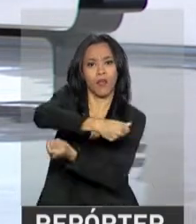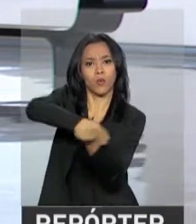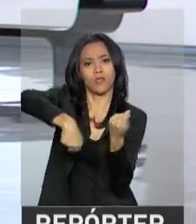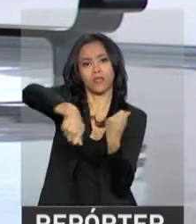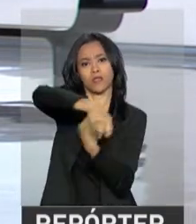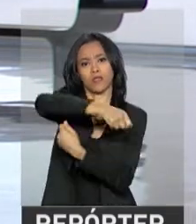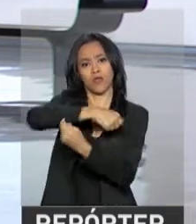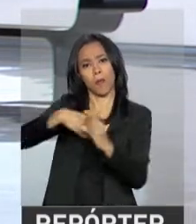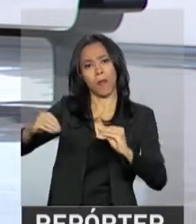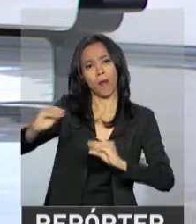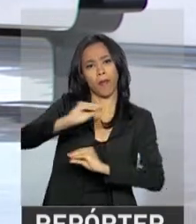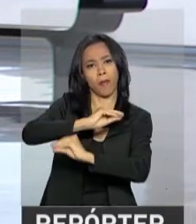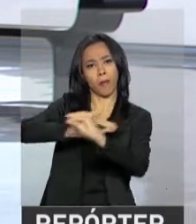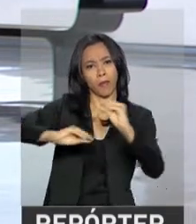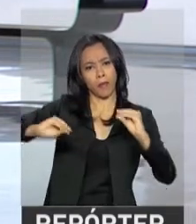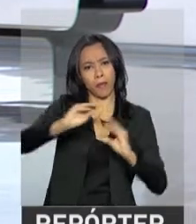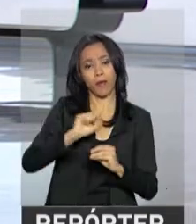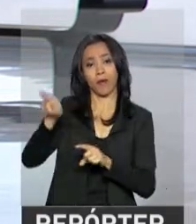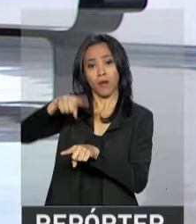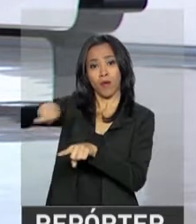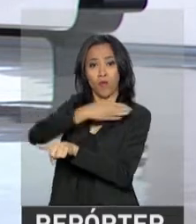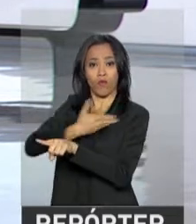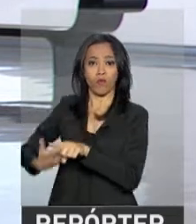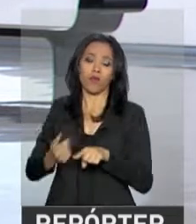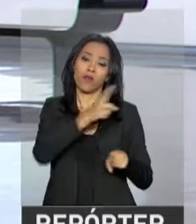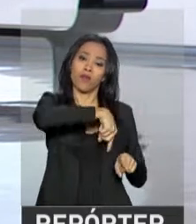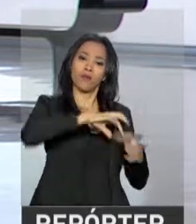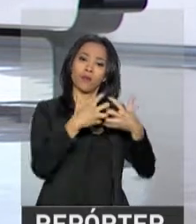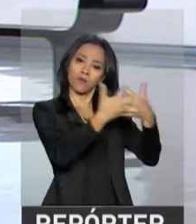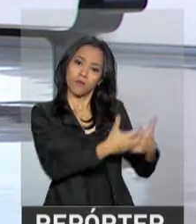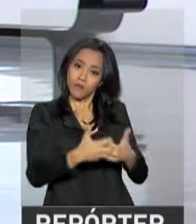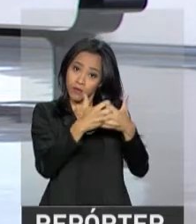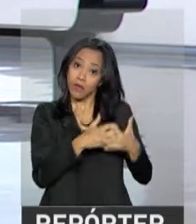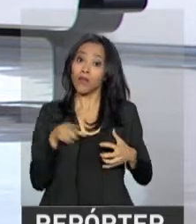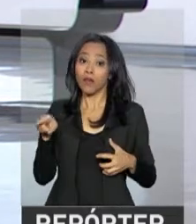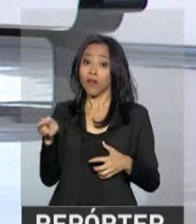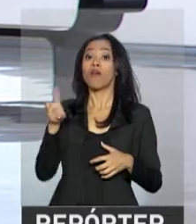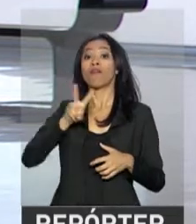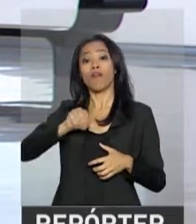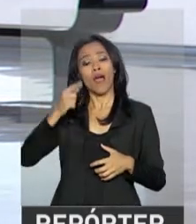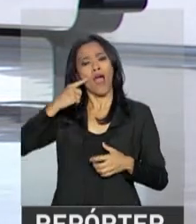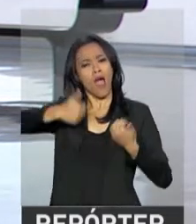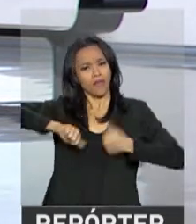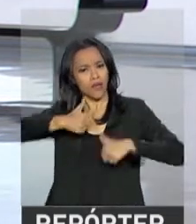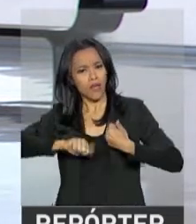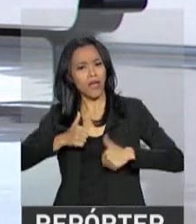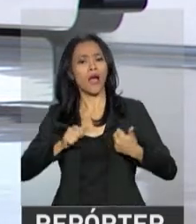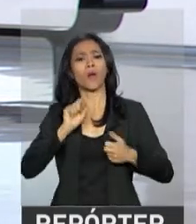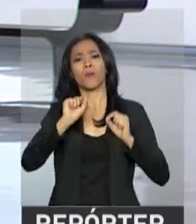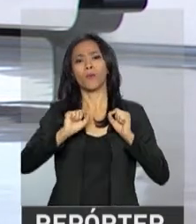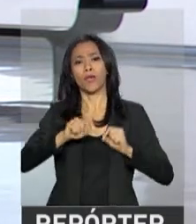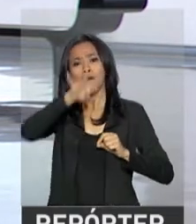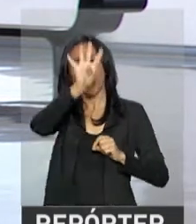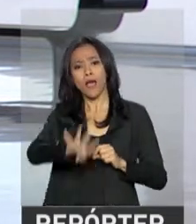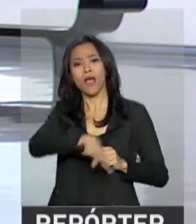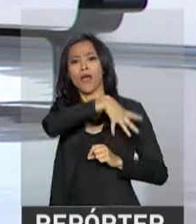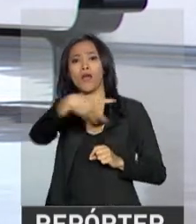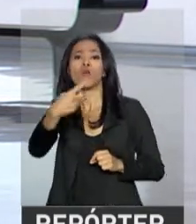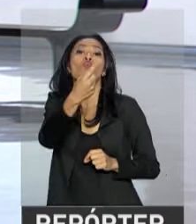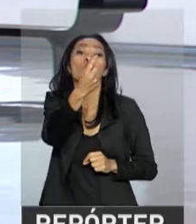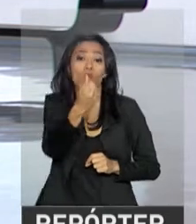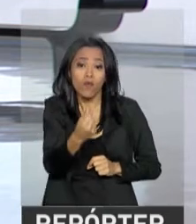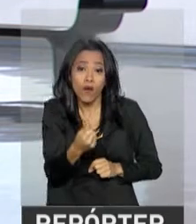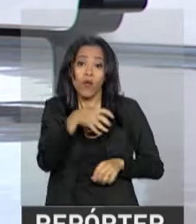anunciou ontem que vai rever a tabela de preço mínimo de fretes que foi anunciada ontem à